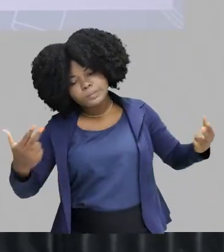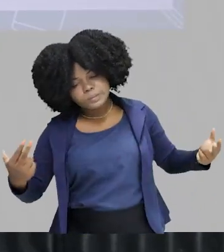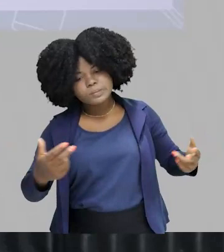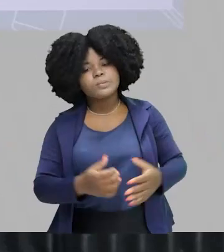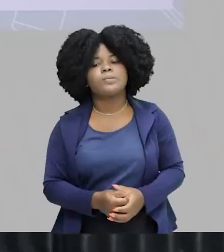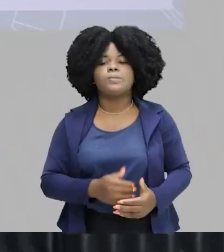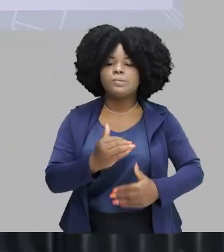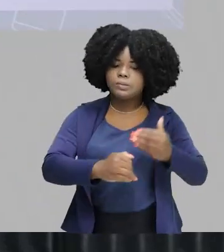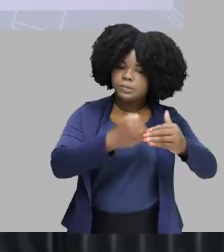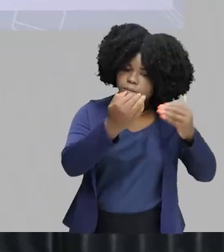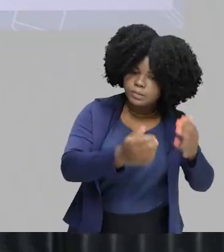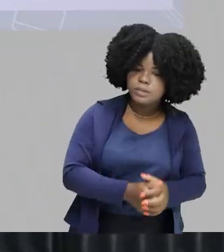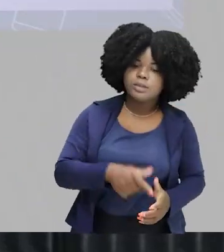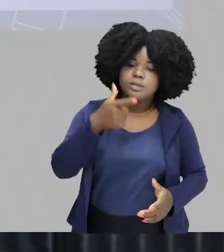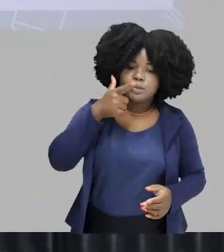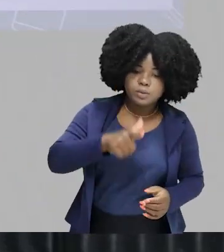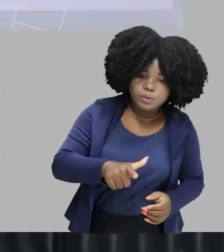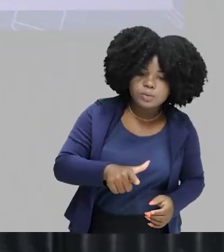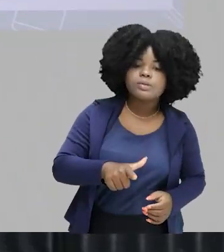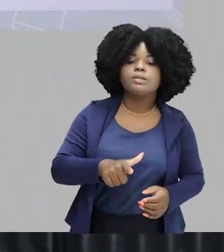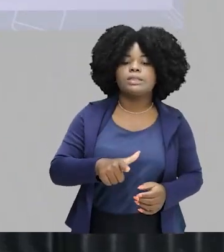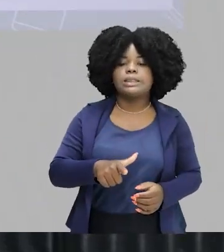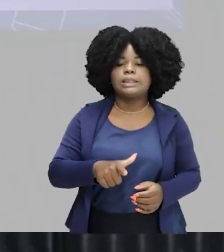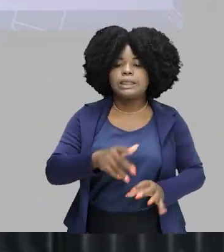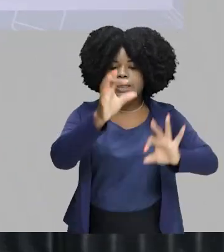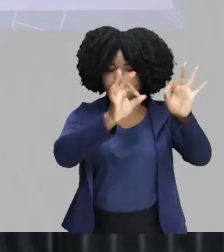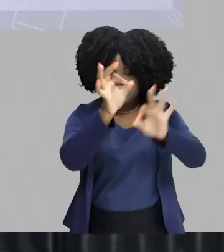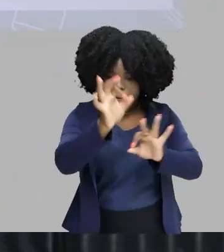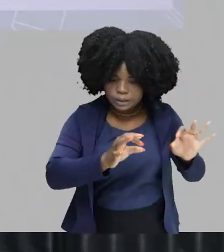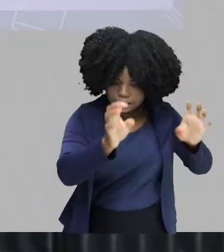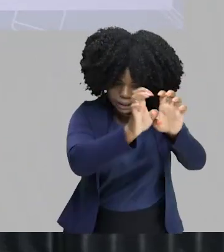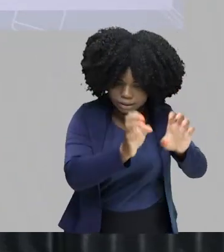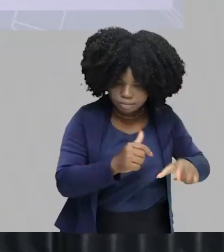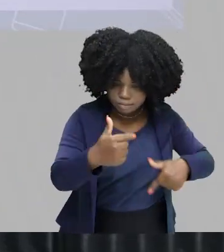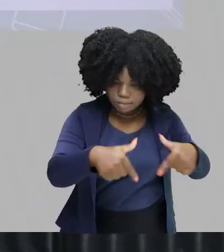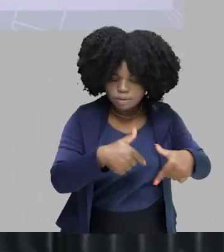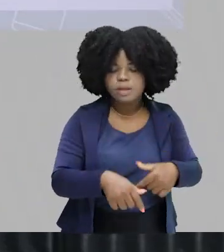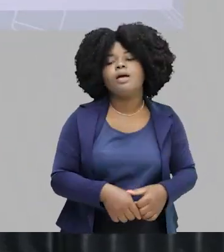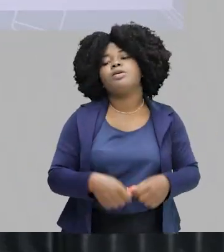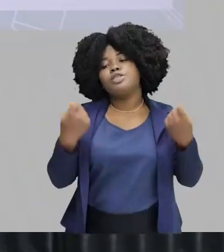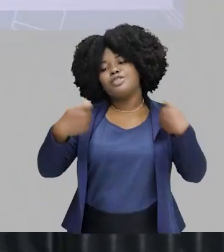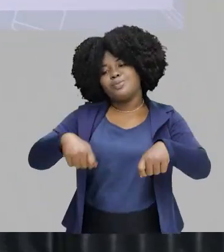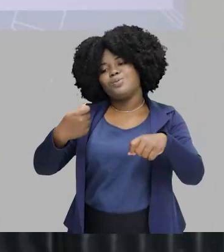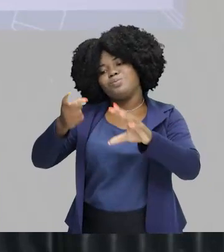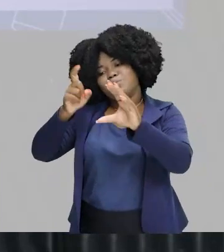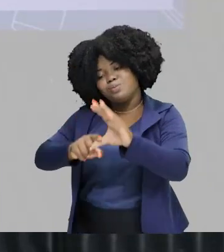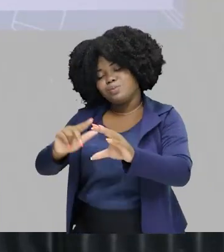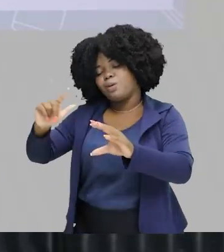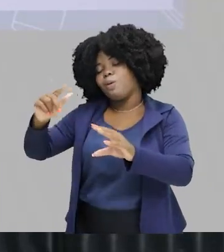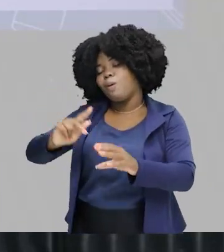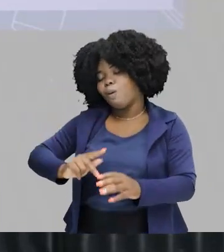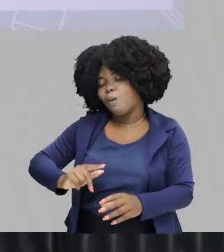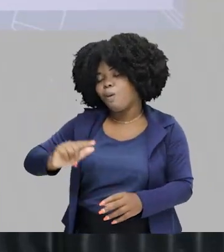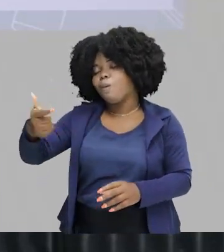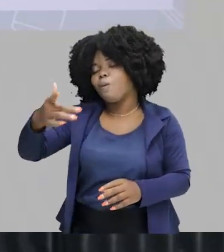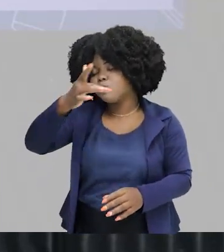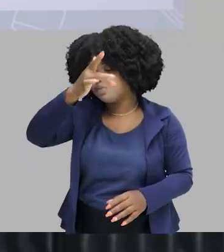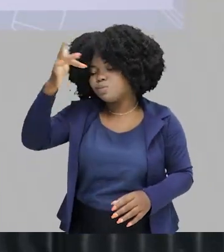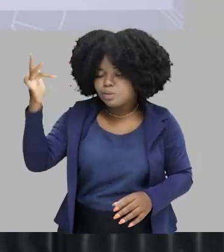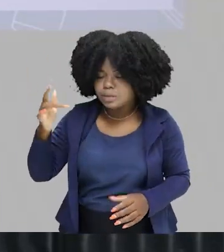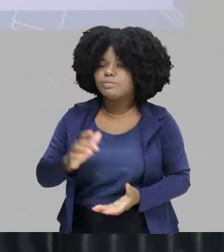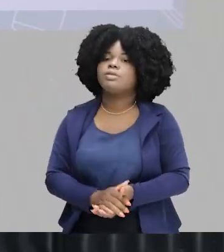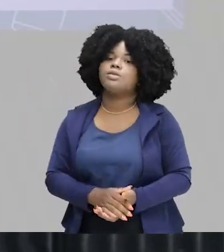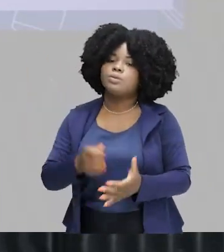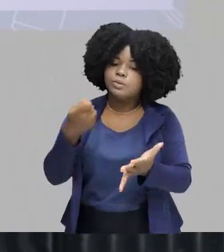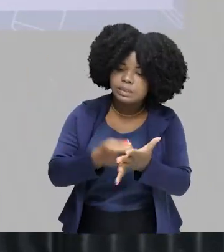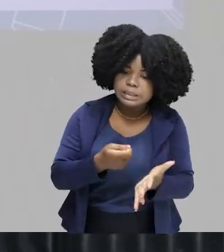as coisas, a gente acaba meio que dependendo também das outras pessoas, da função, da tarefa que as outras pessoas